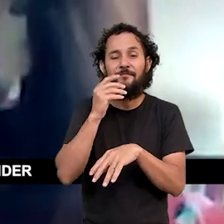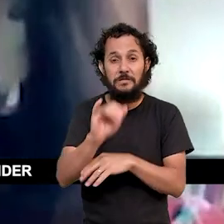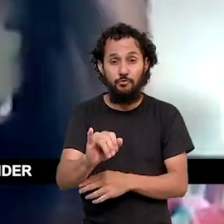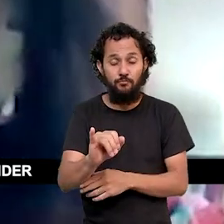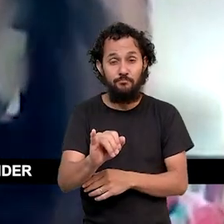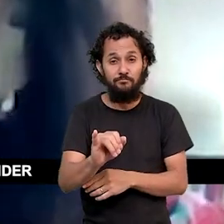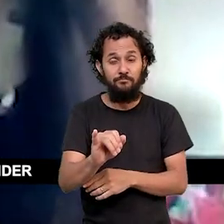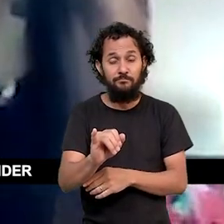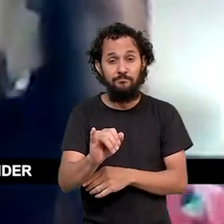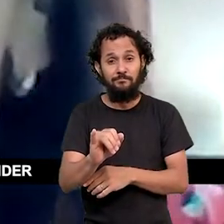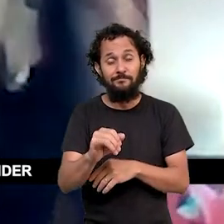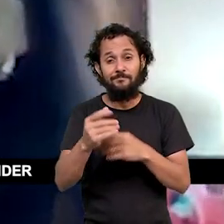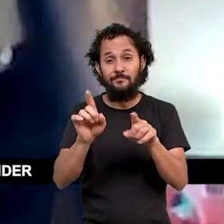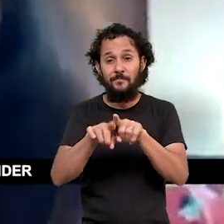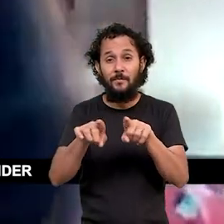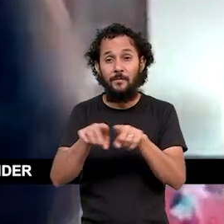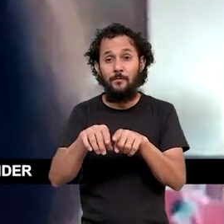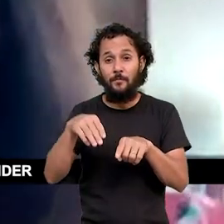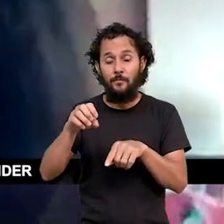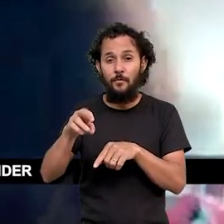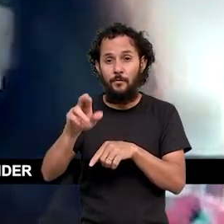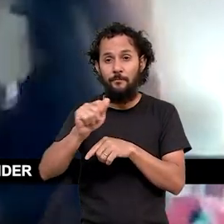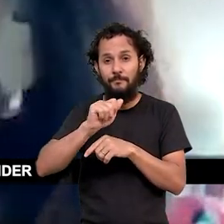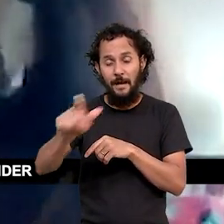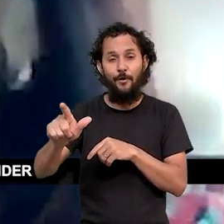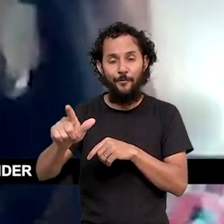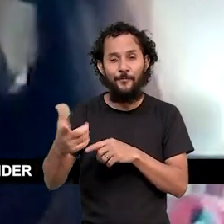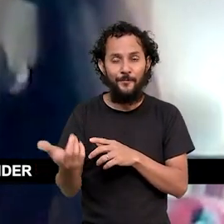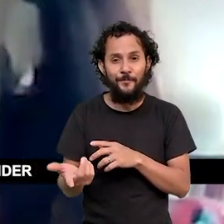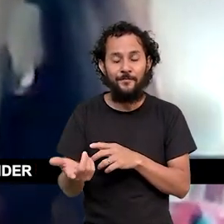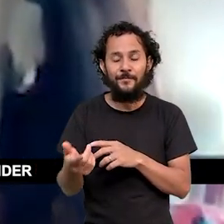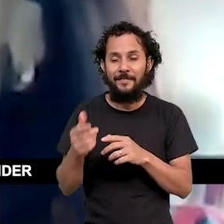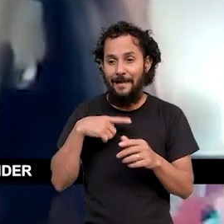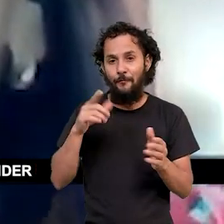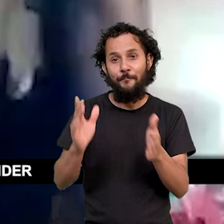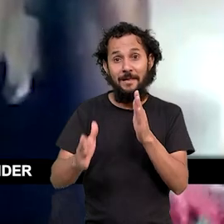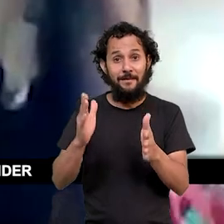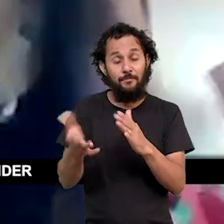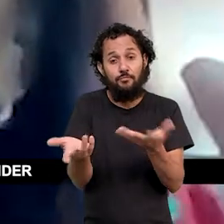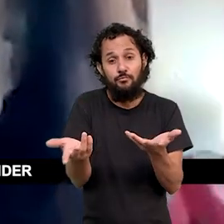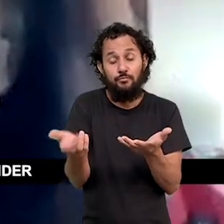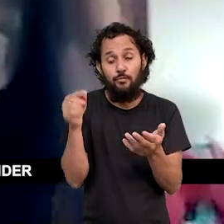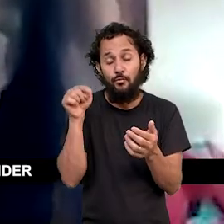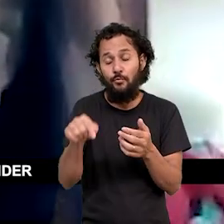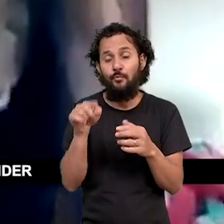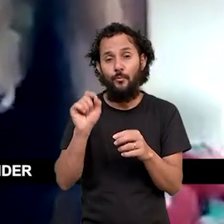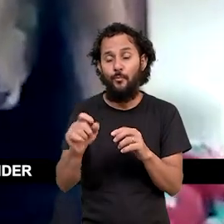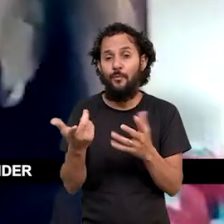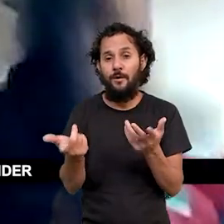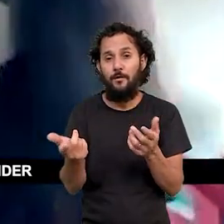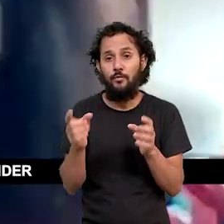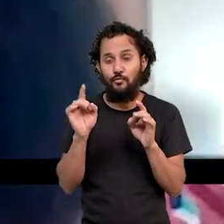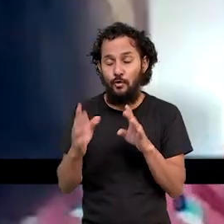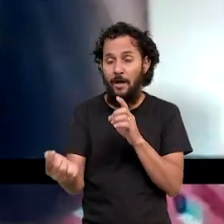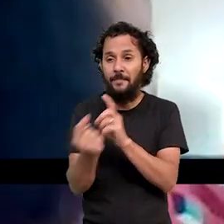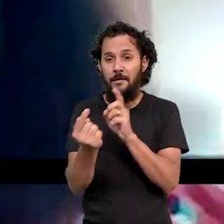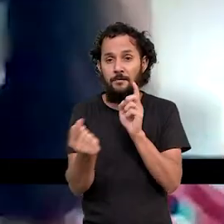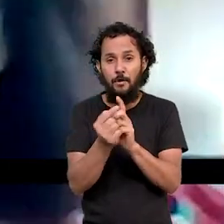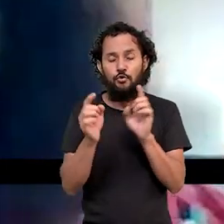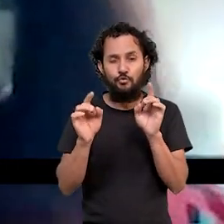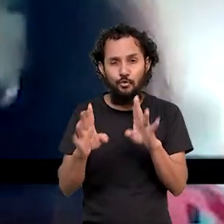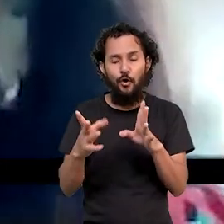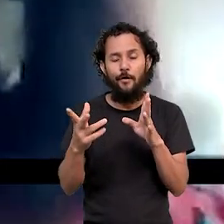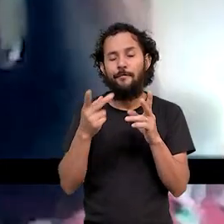infantil e também o Mobral, durante um certo período, ele deixa de atender somente